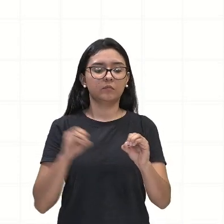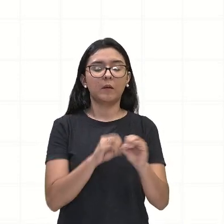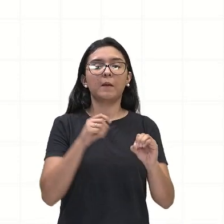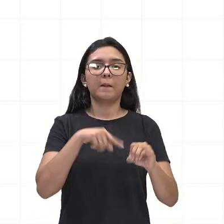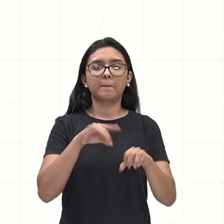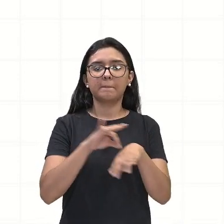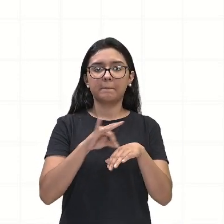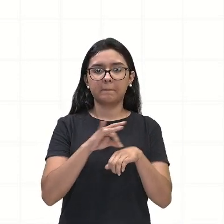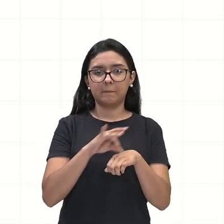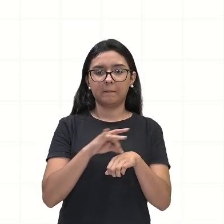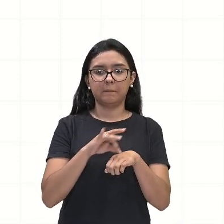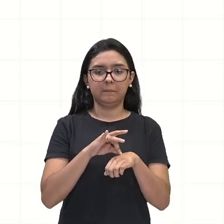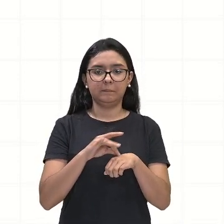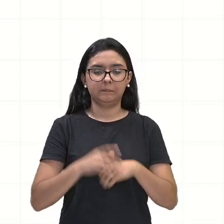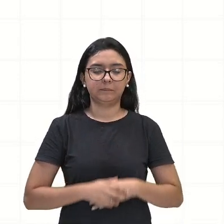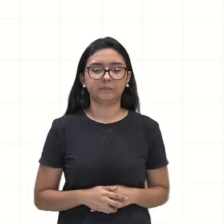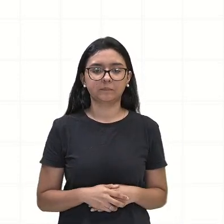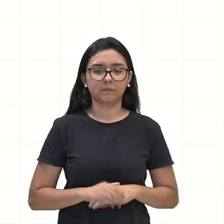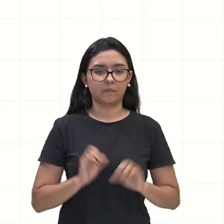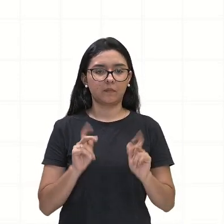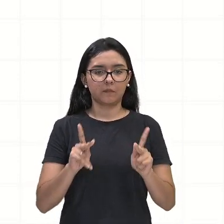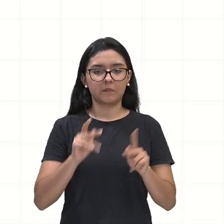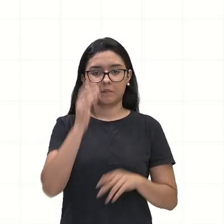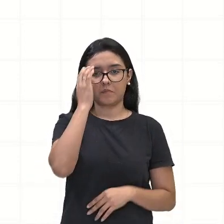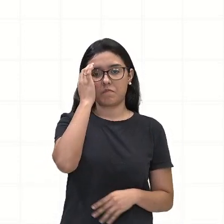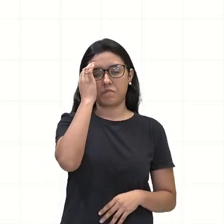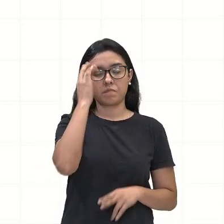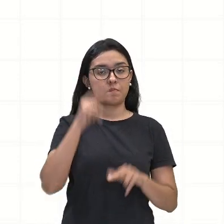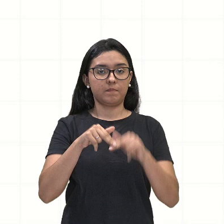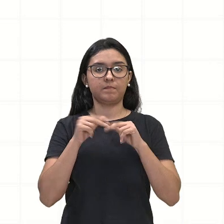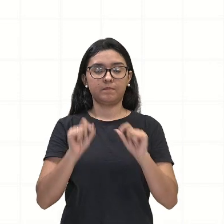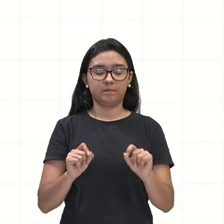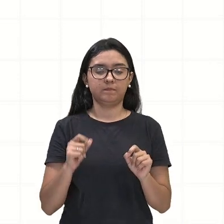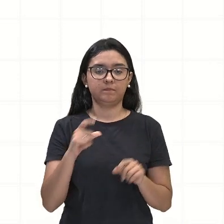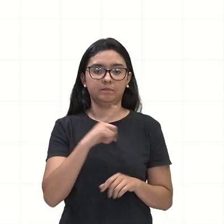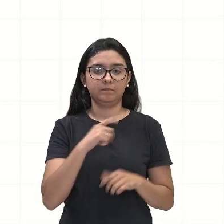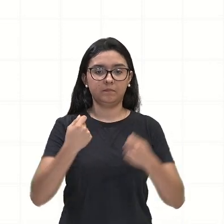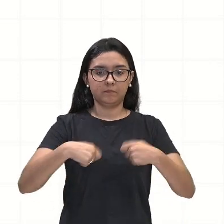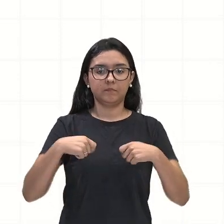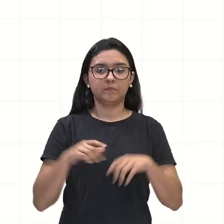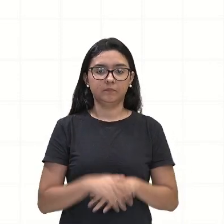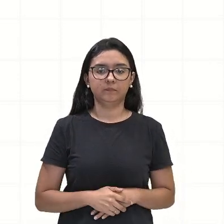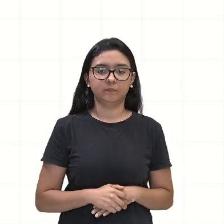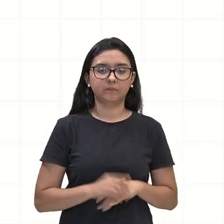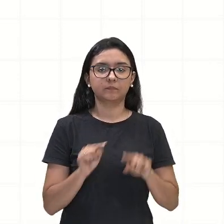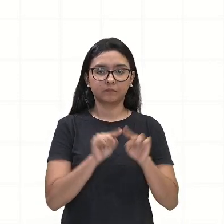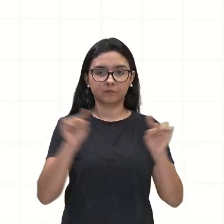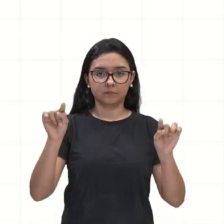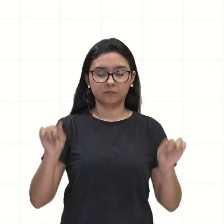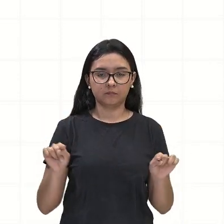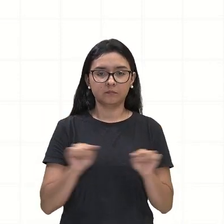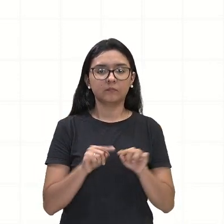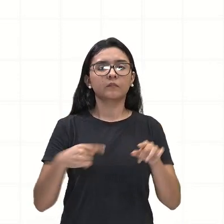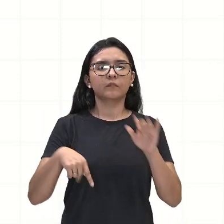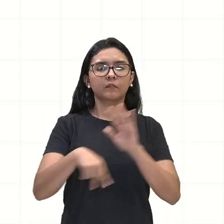bola antes disso. Tudo certo? Então, por isso que ele vai ter que fazer esse percurso aqui, ó. Ele vai